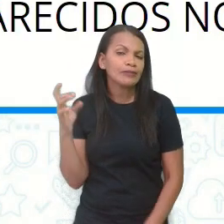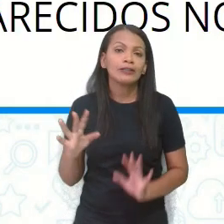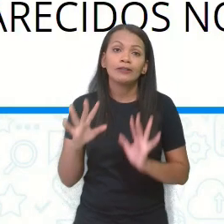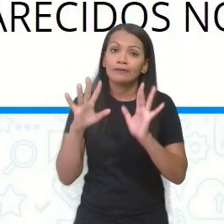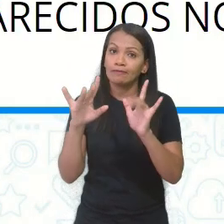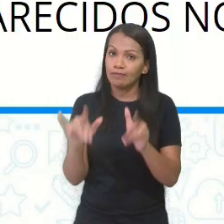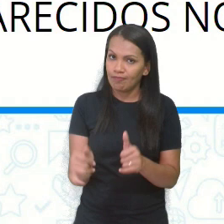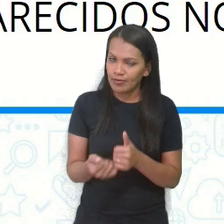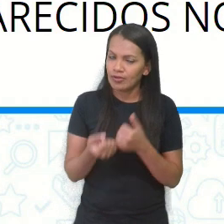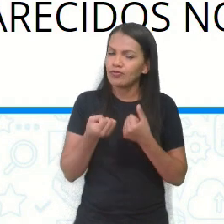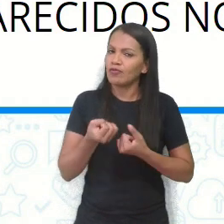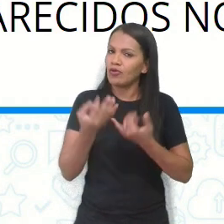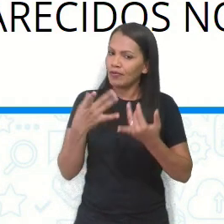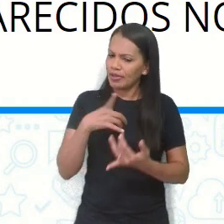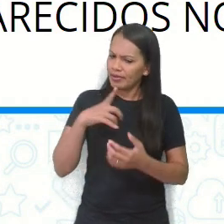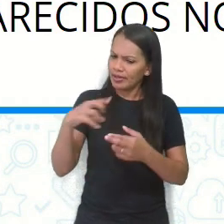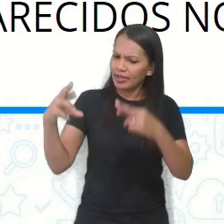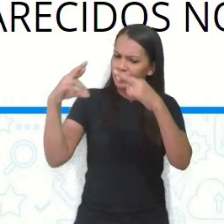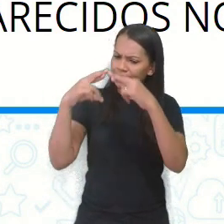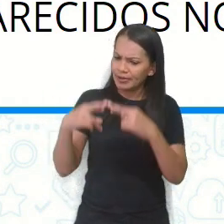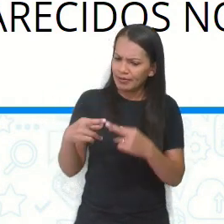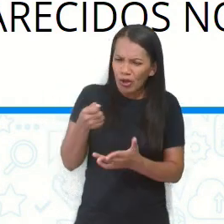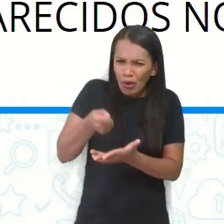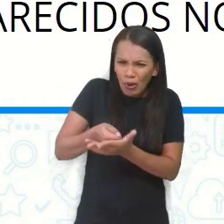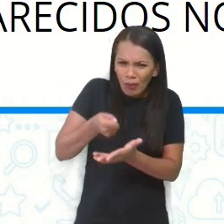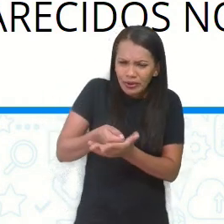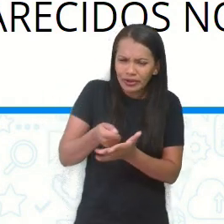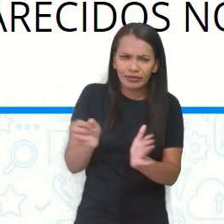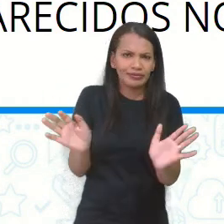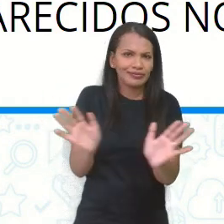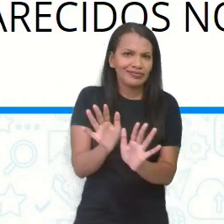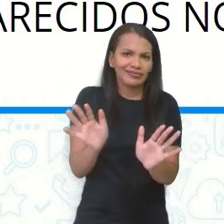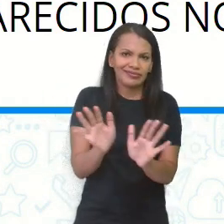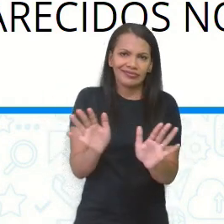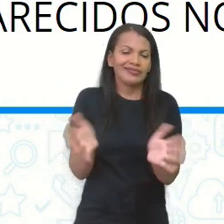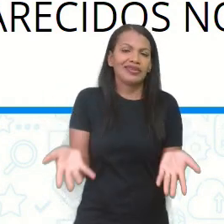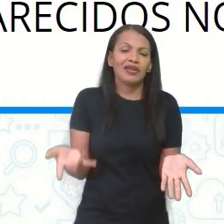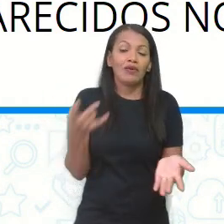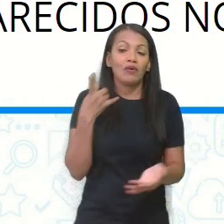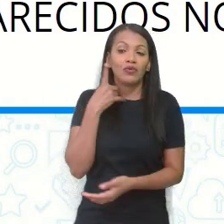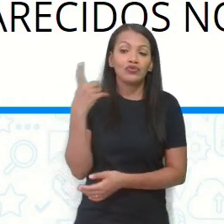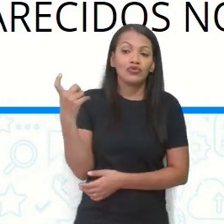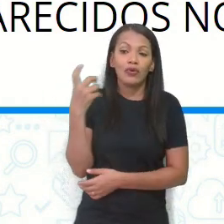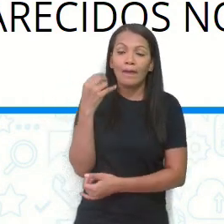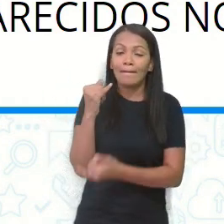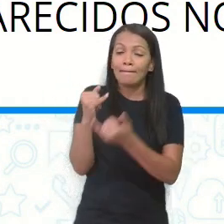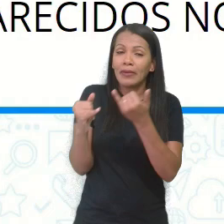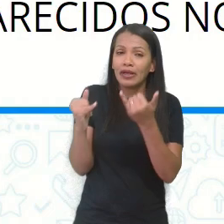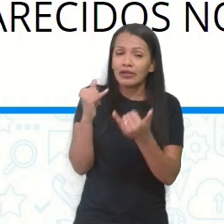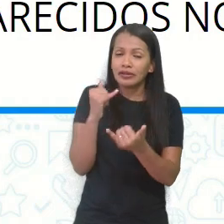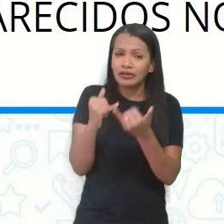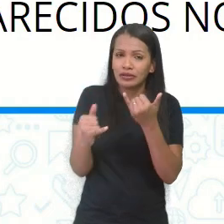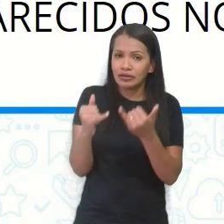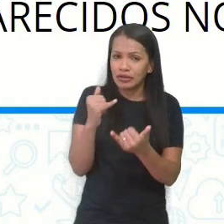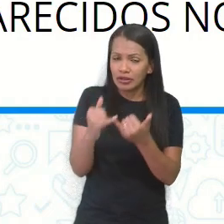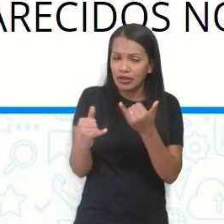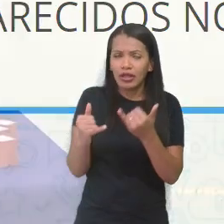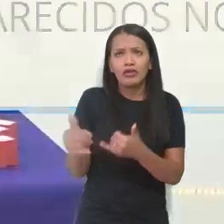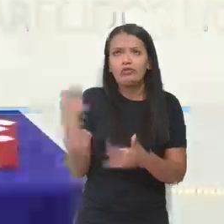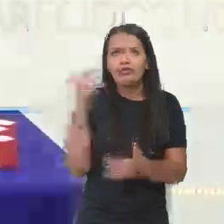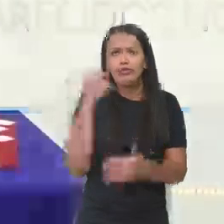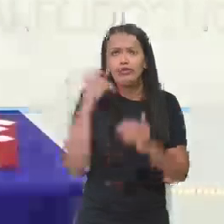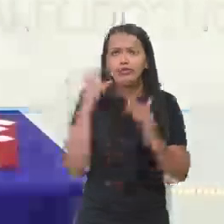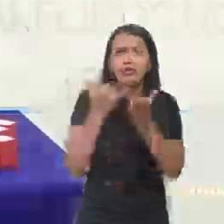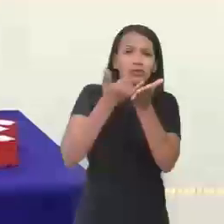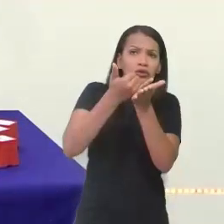poema ter rima? Não. Inclusive, a repetição dos sons parecidos no meio ou no final